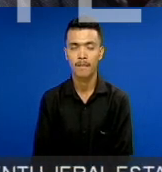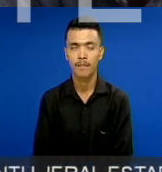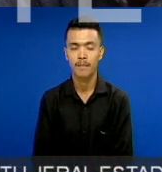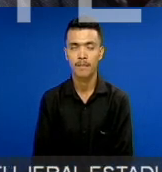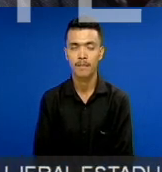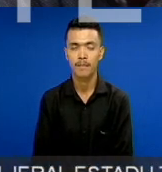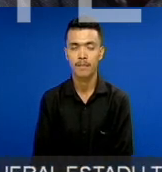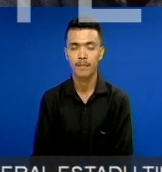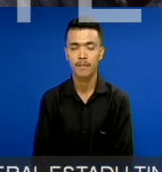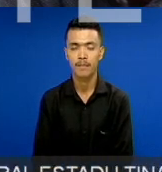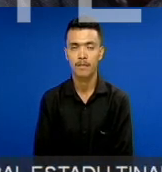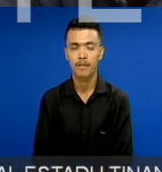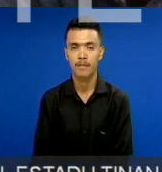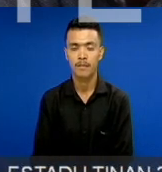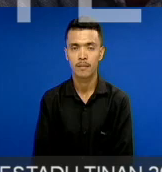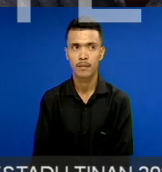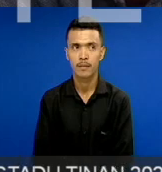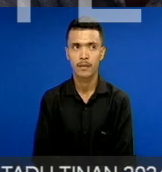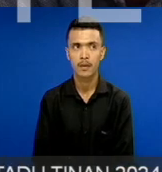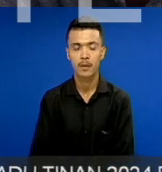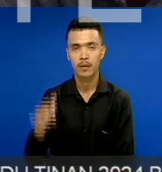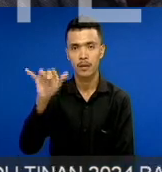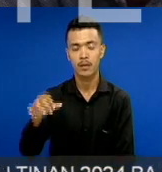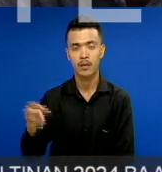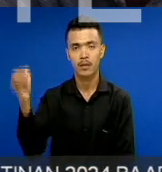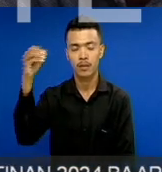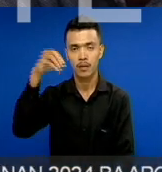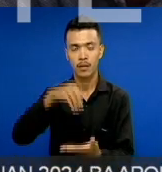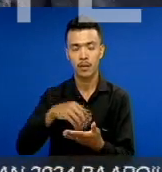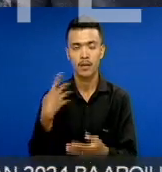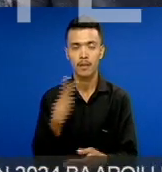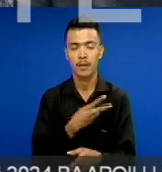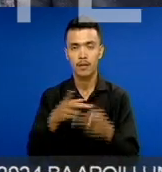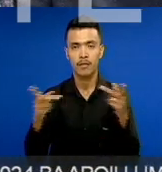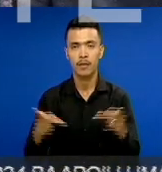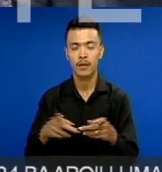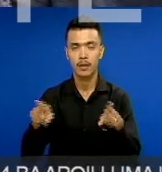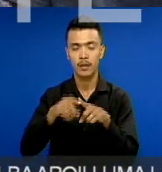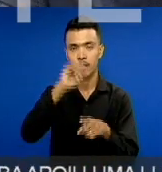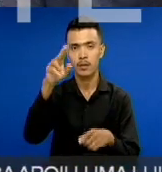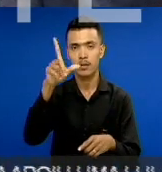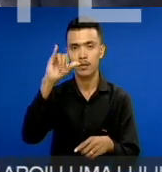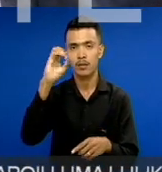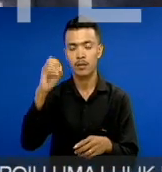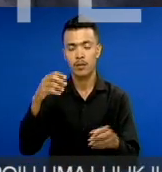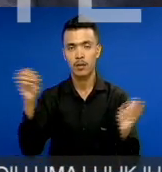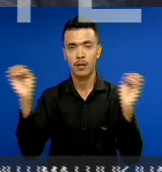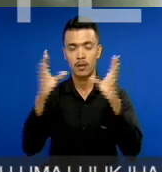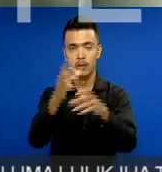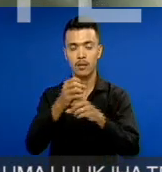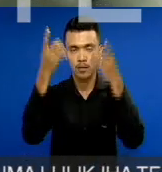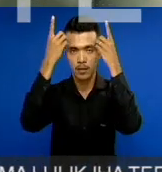sela sina ngo to lo ri de pe tirne u kune para hotu ma ani ha ami Fatih Nessa Julio Xavier Lopez lamento decisão do